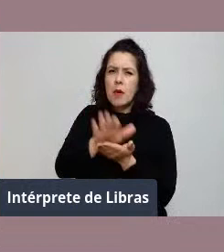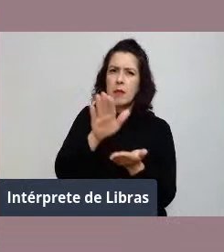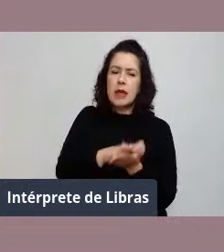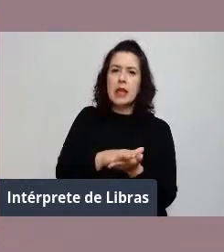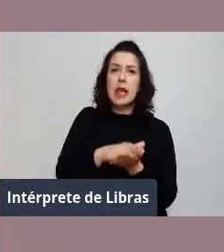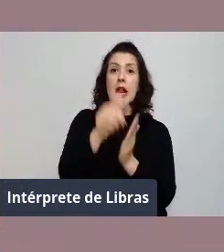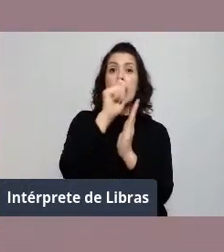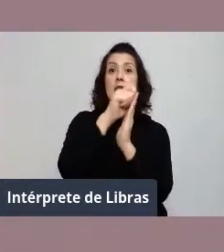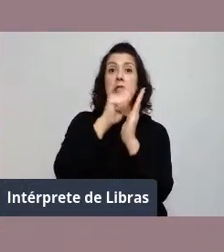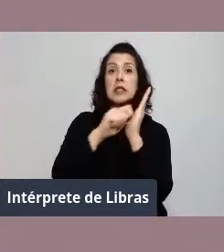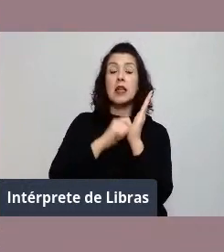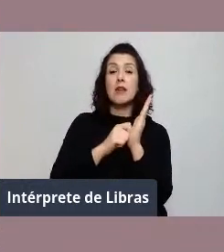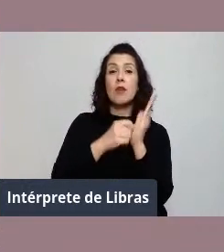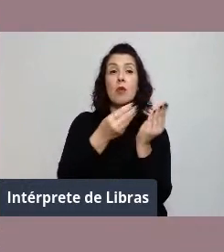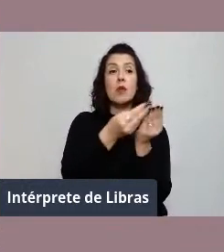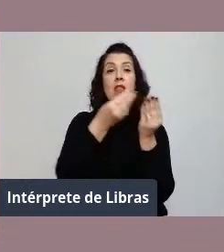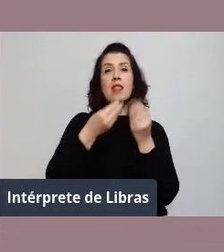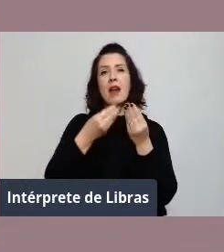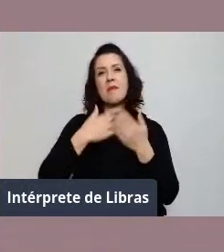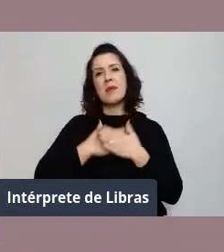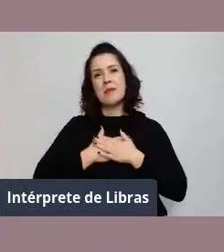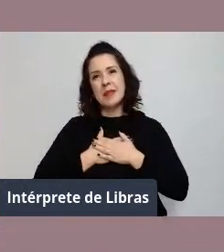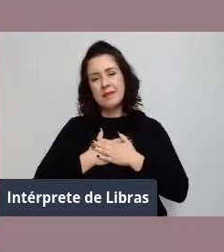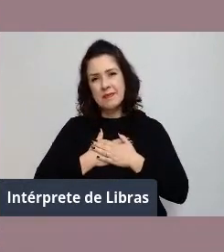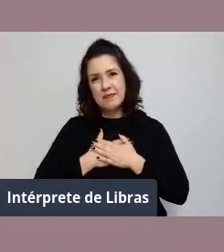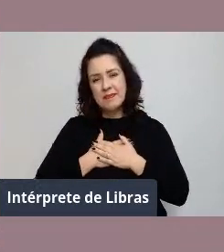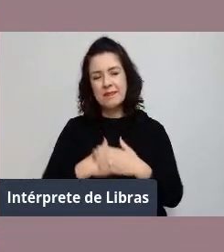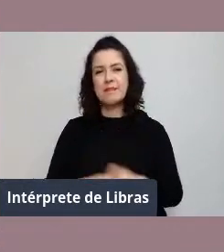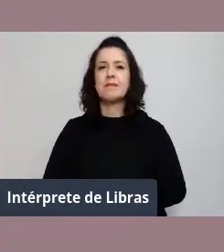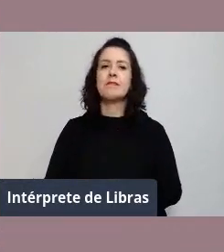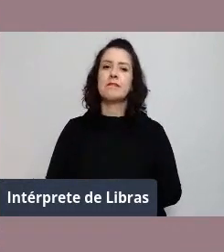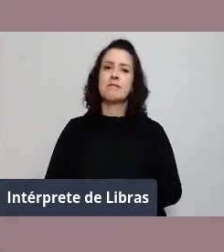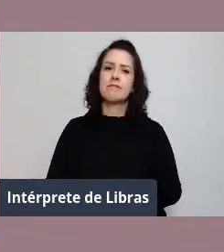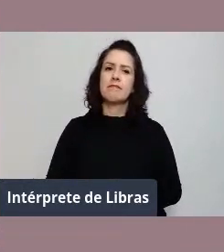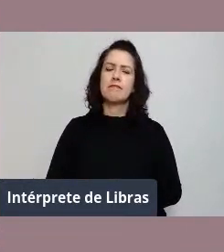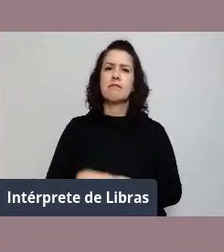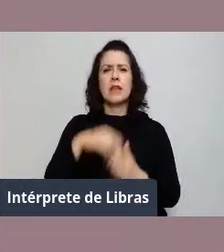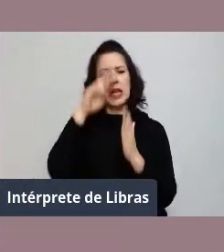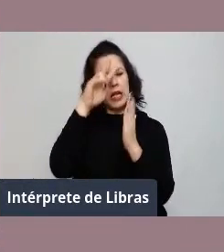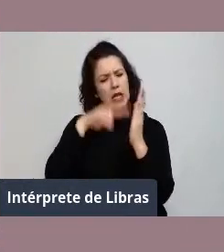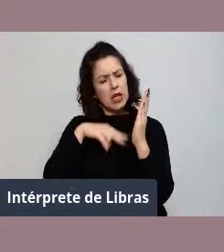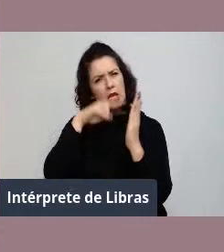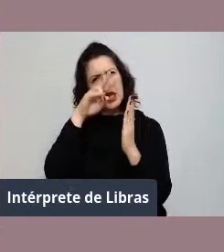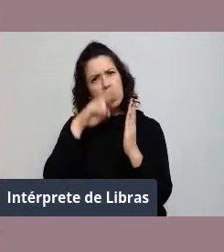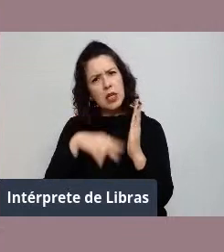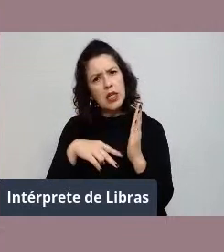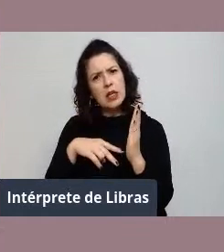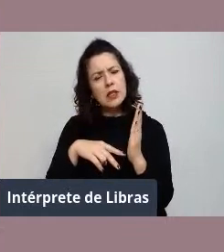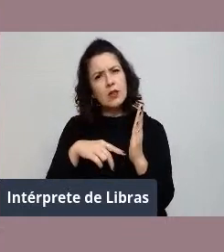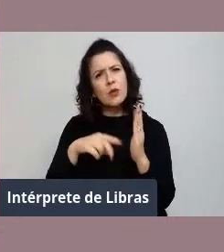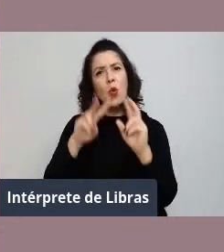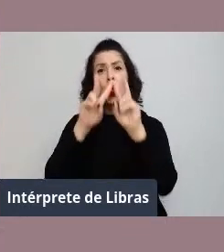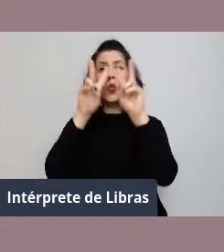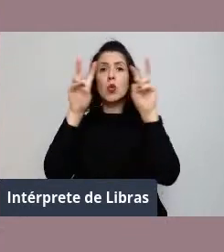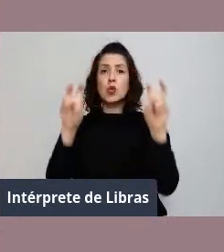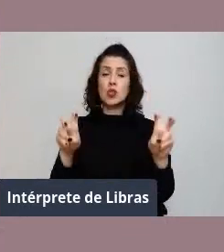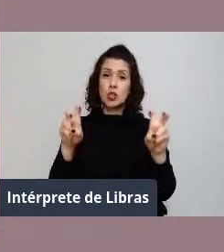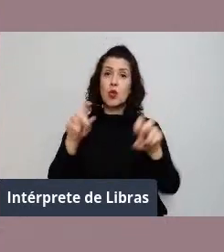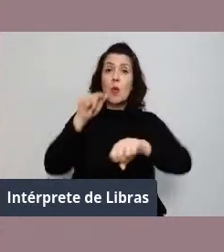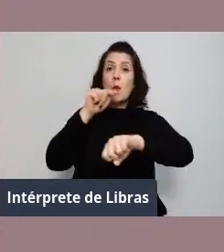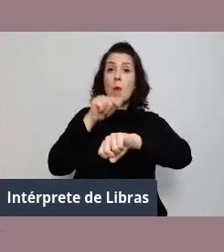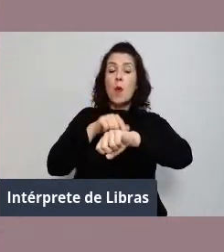dedicatória com letra trêmula pouco tempo antes. Né? Lindo título, A Hora da Estrela, uma